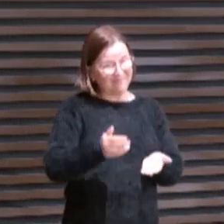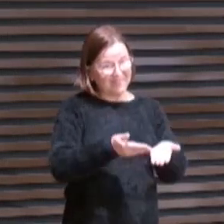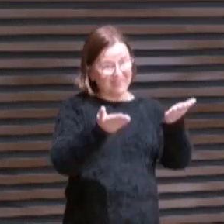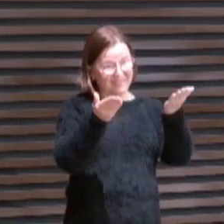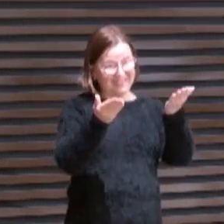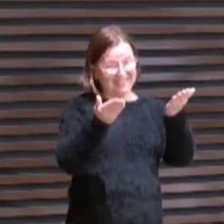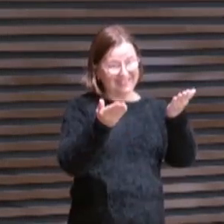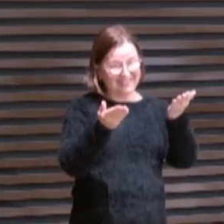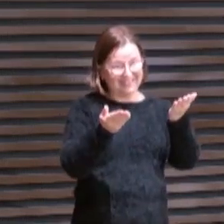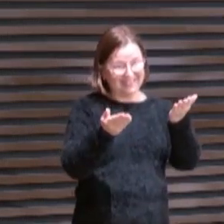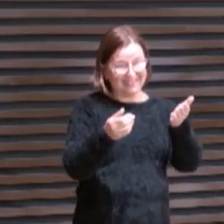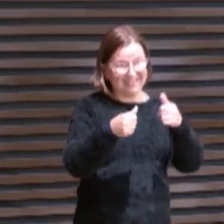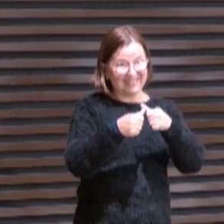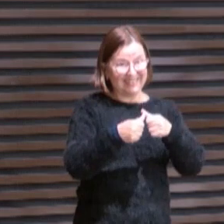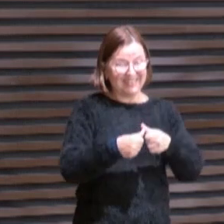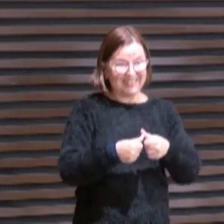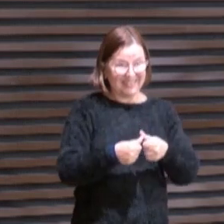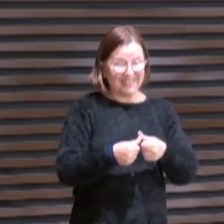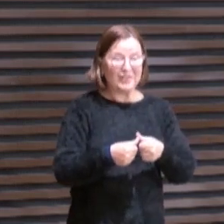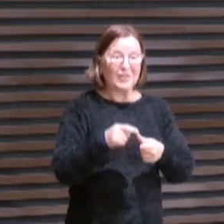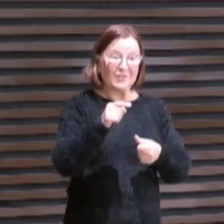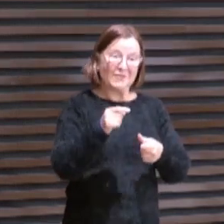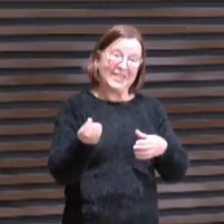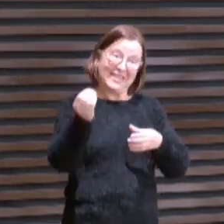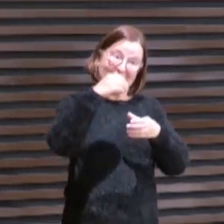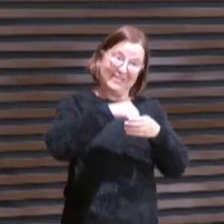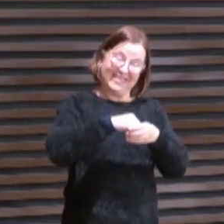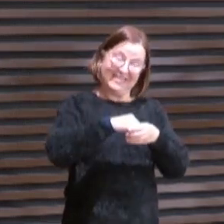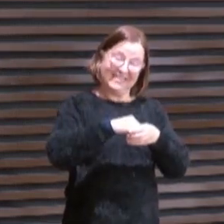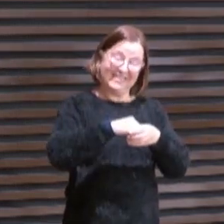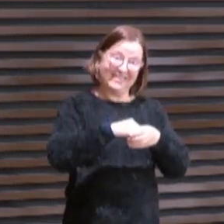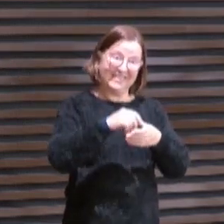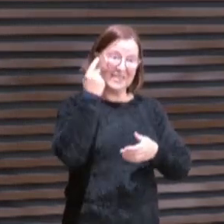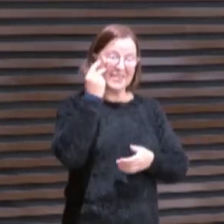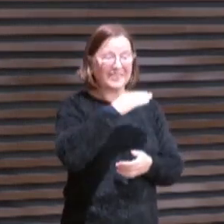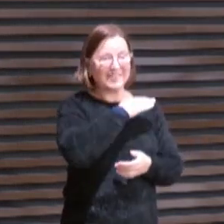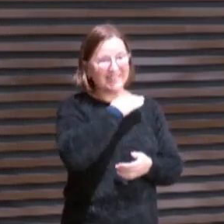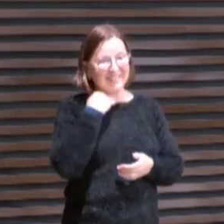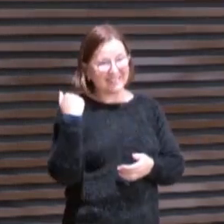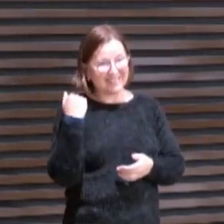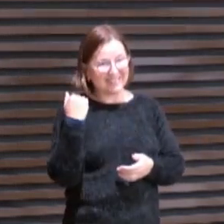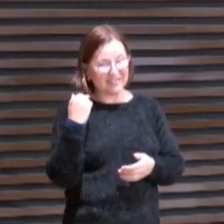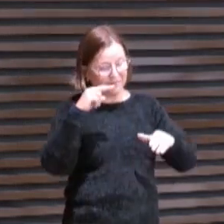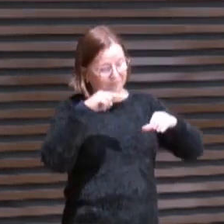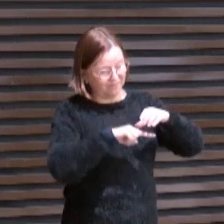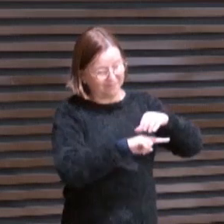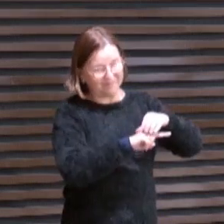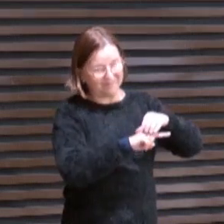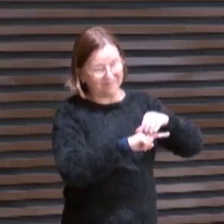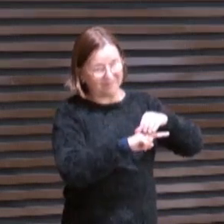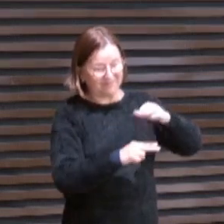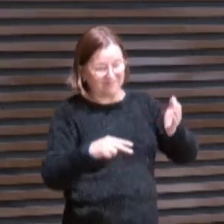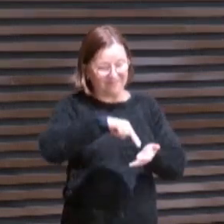E neste foco você foi incluído para morrer, ser sepultado